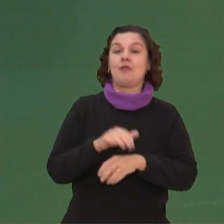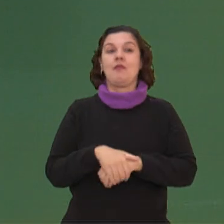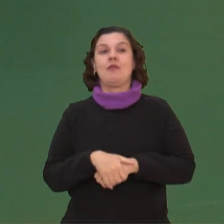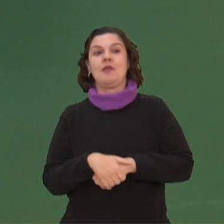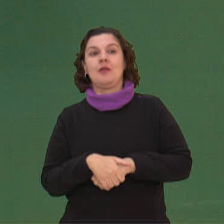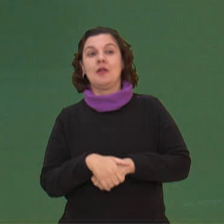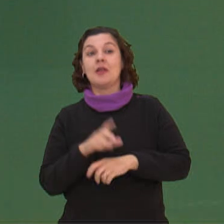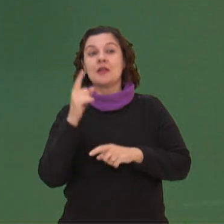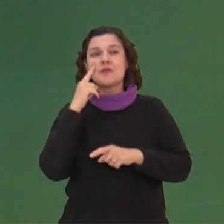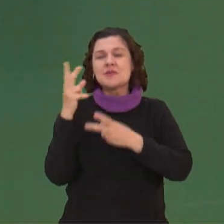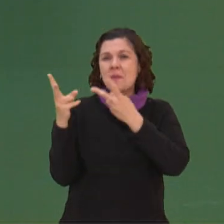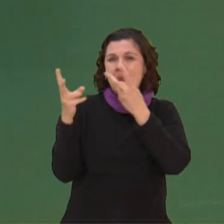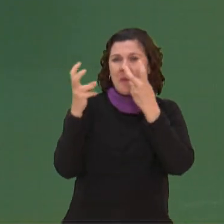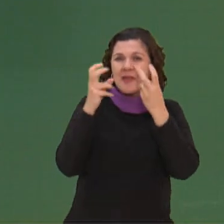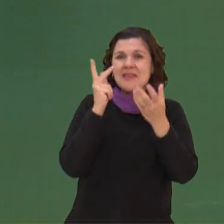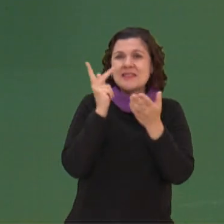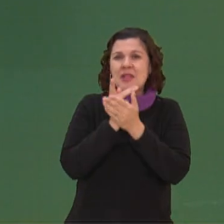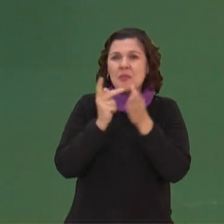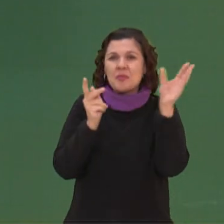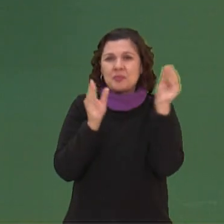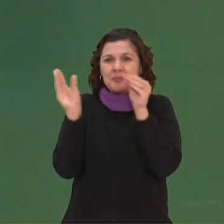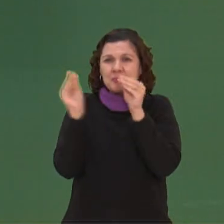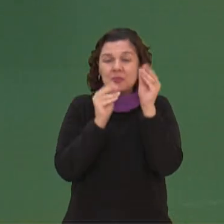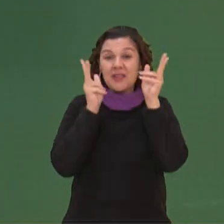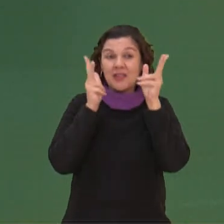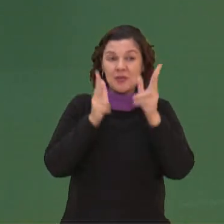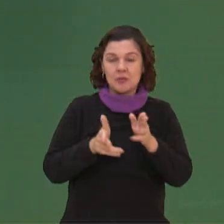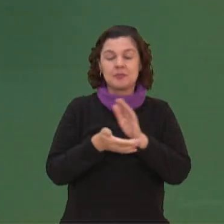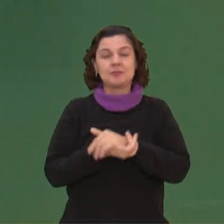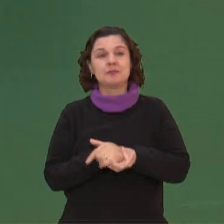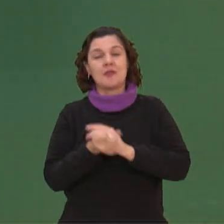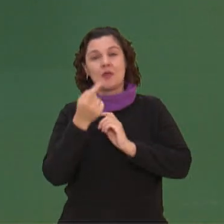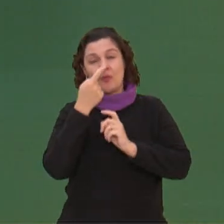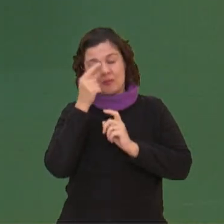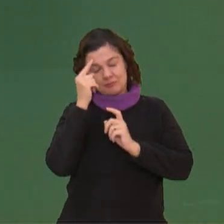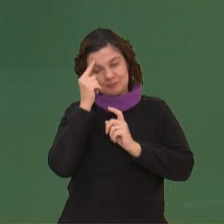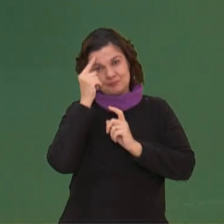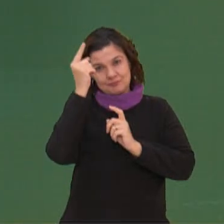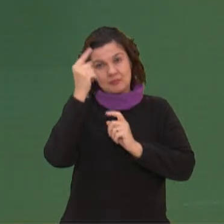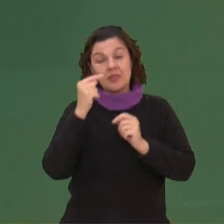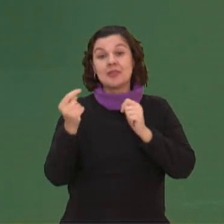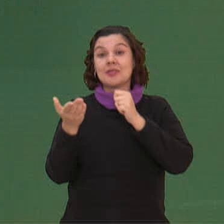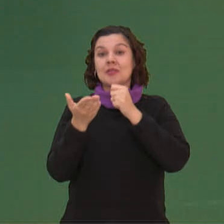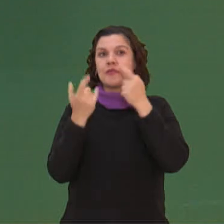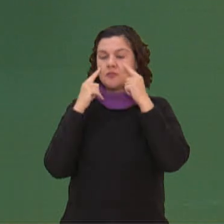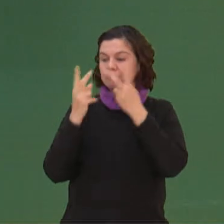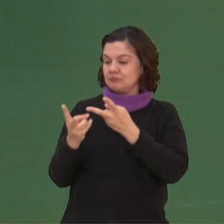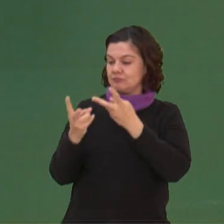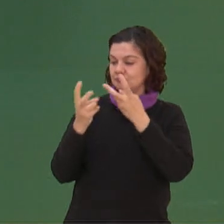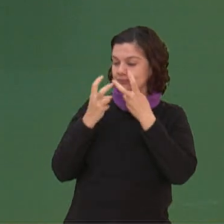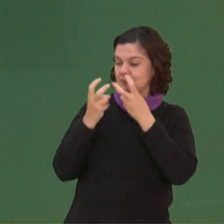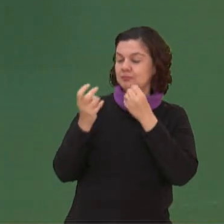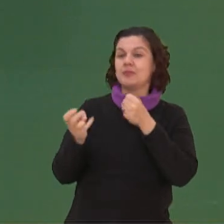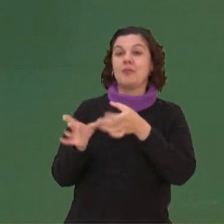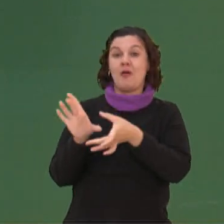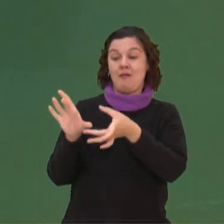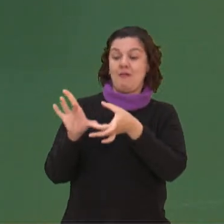exemplo. Então, notou que sempre é commodity? Aí vem a ideia, ó, com base nesse texto, eu quero que